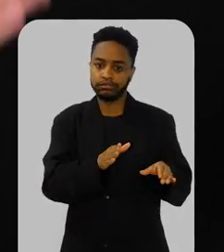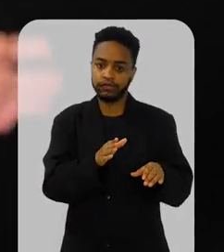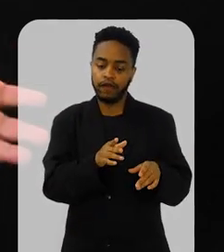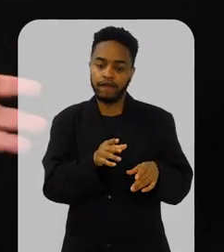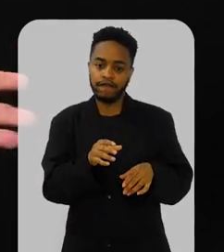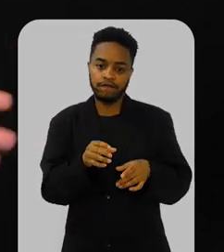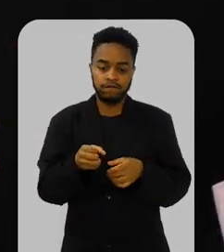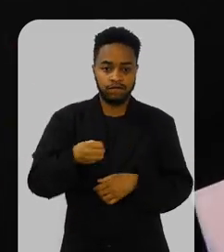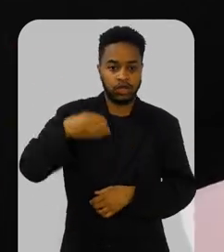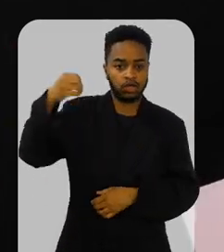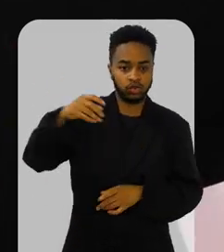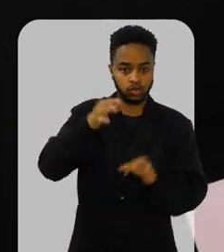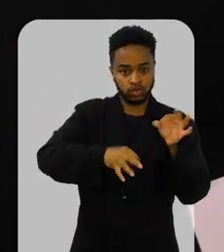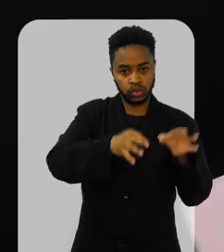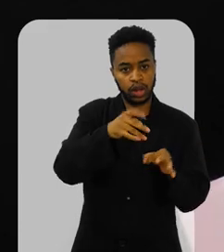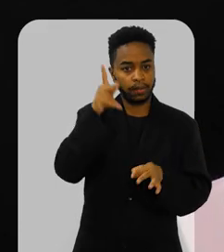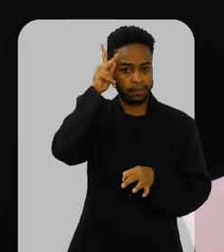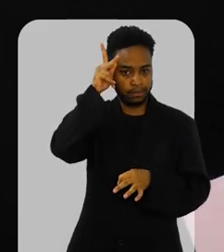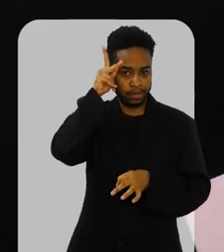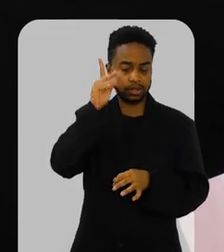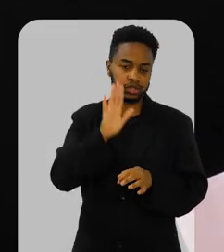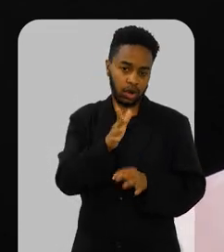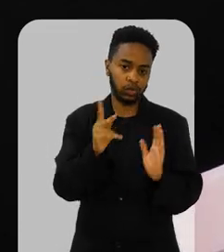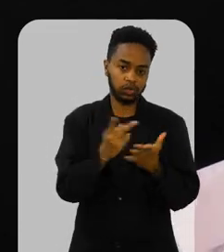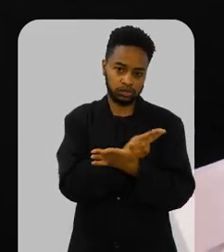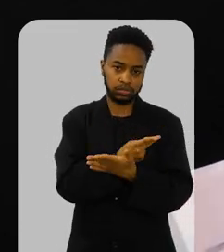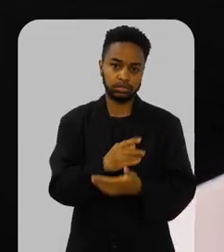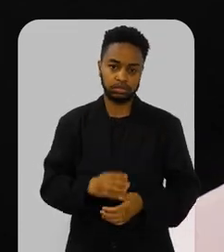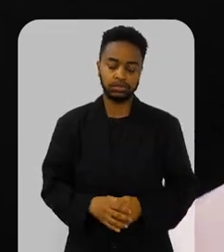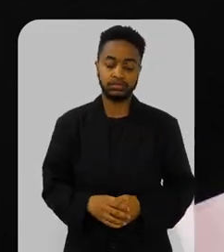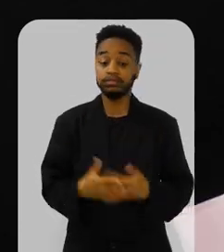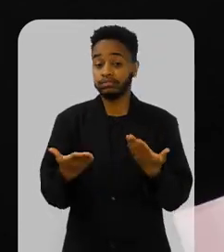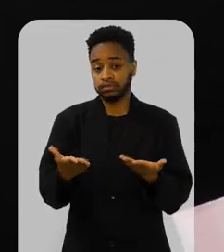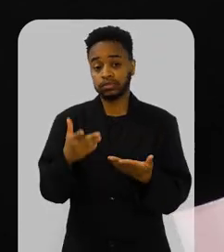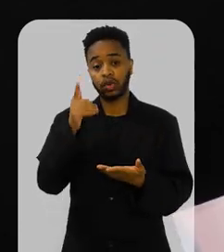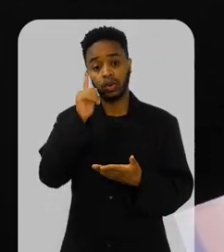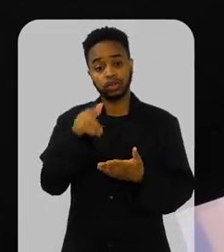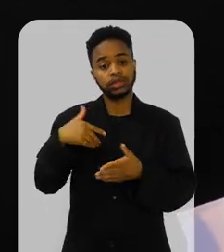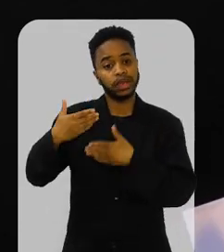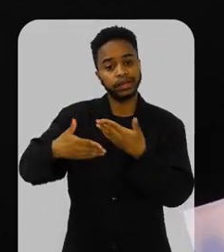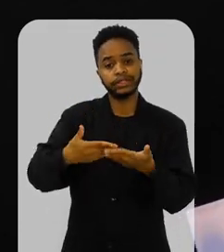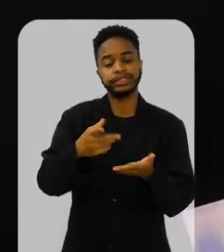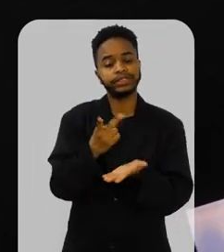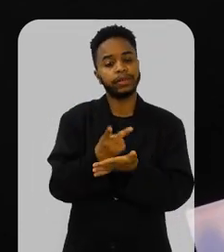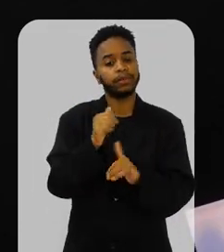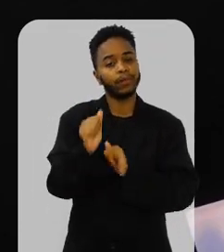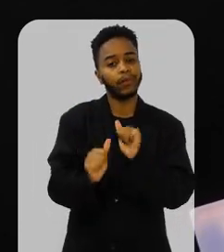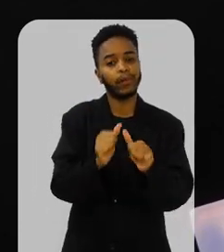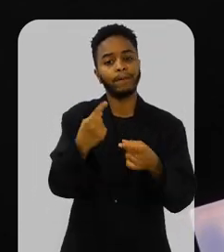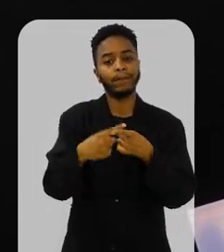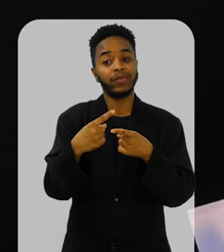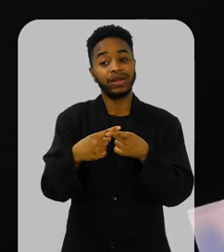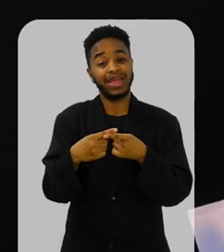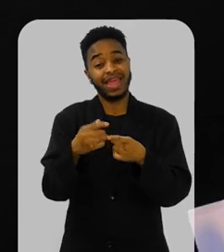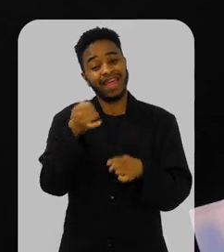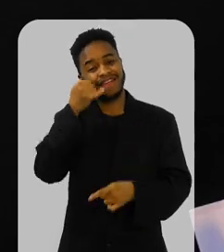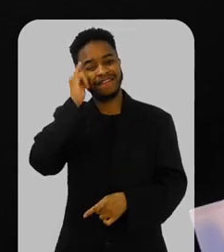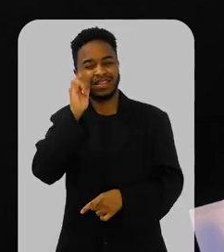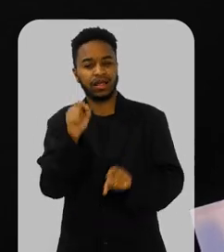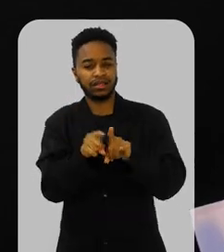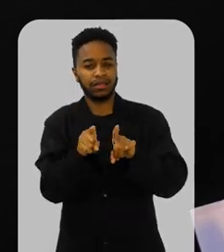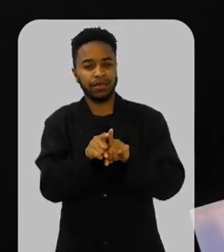foram julgar o festival. Então, aí você consegue que esse processo se renove todo ano para que o olhar